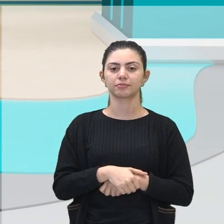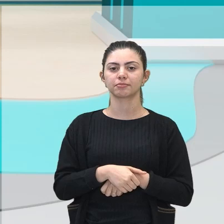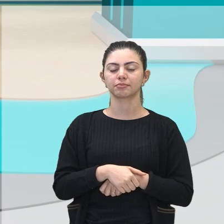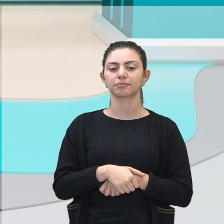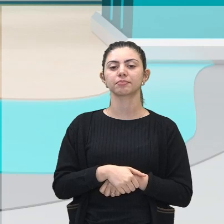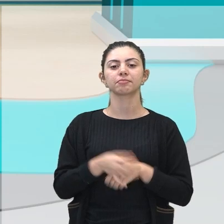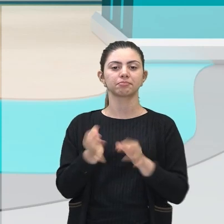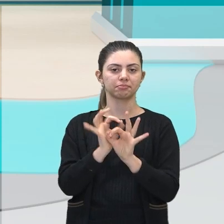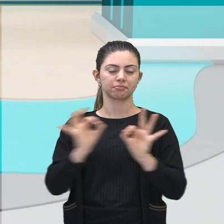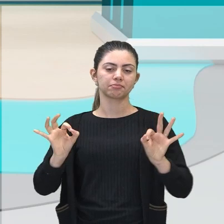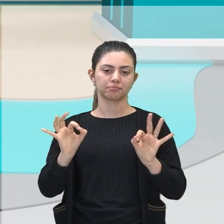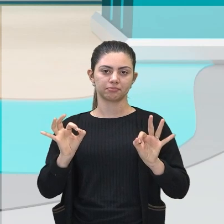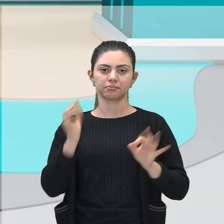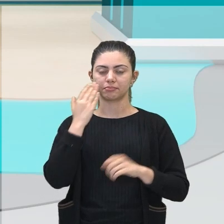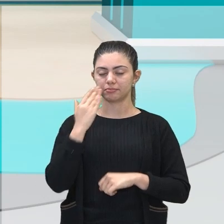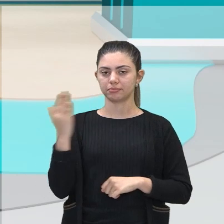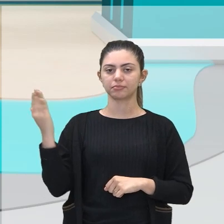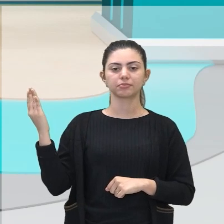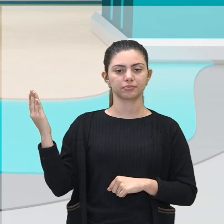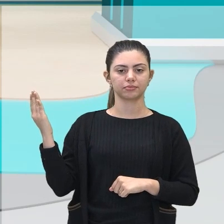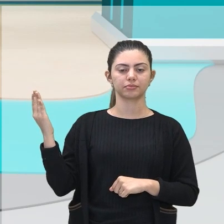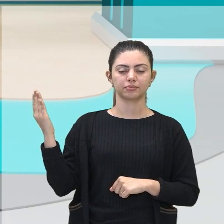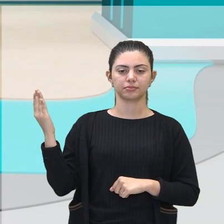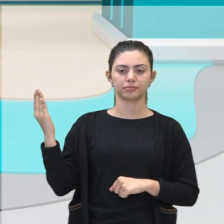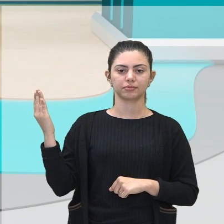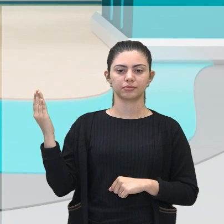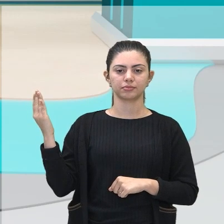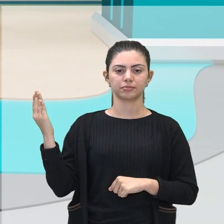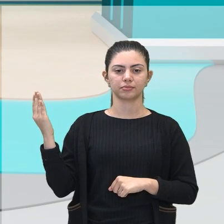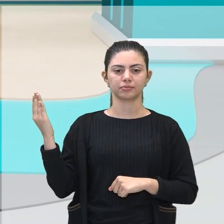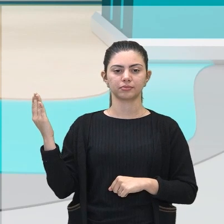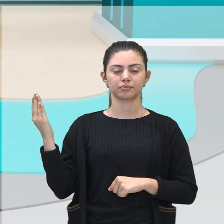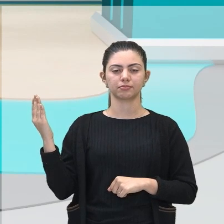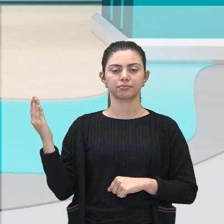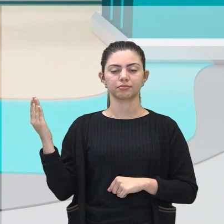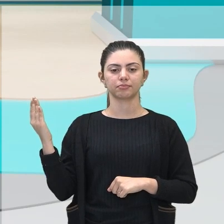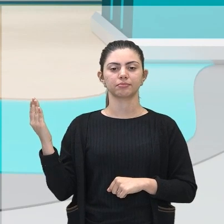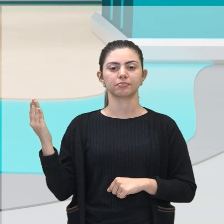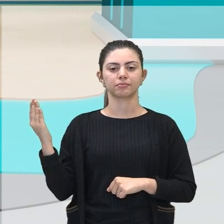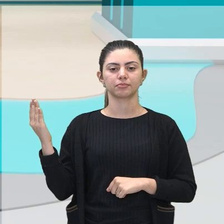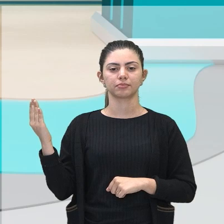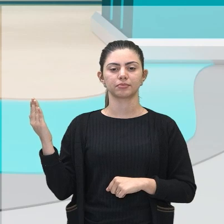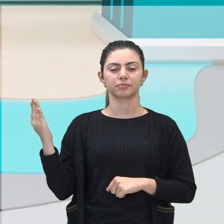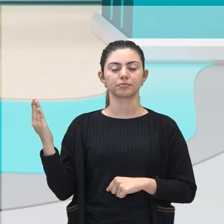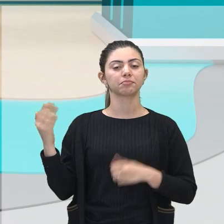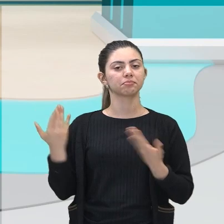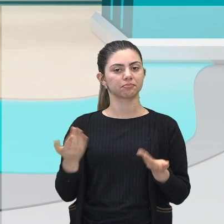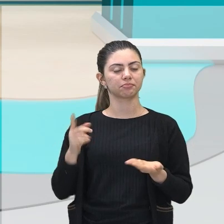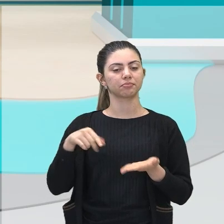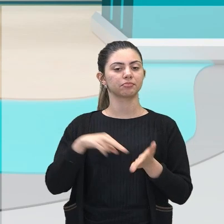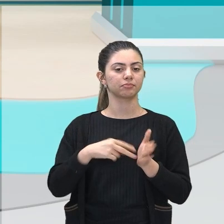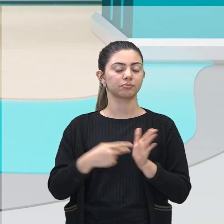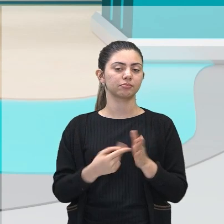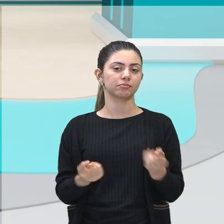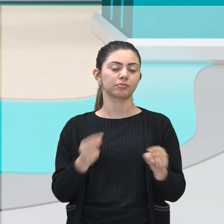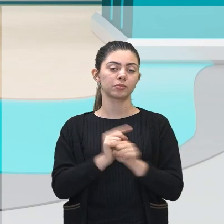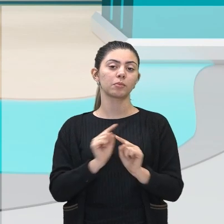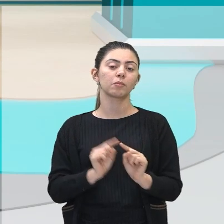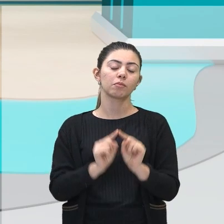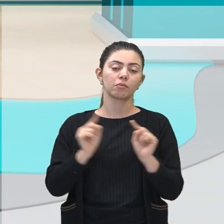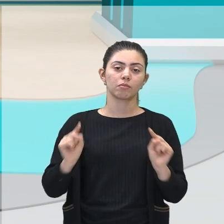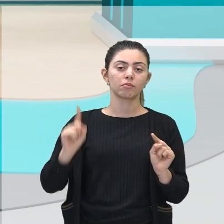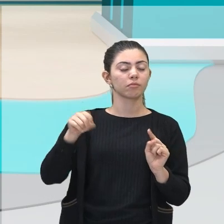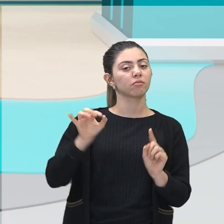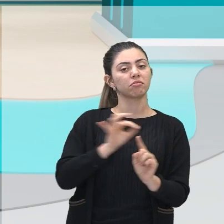slowly. He speaks slowly. É o contrário aqui, o significado, mas a função desse advérbio é